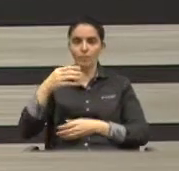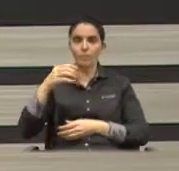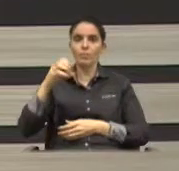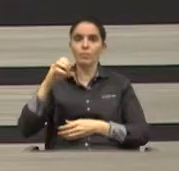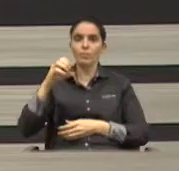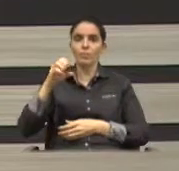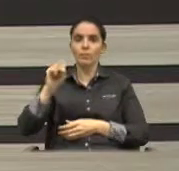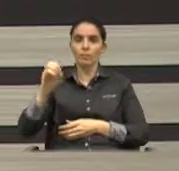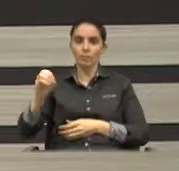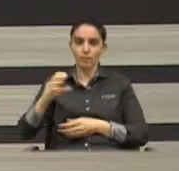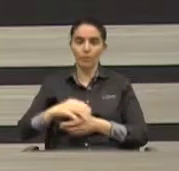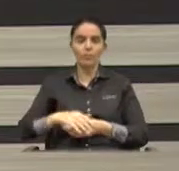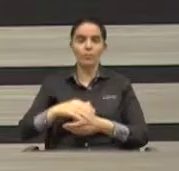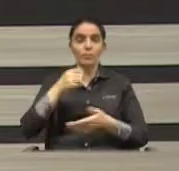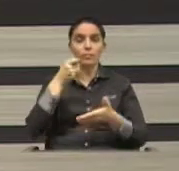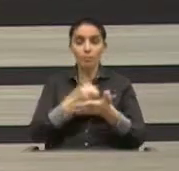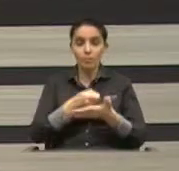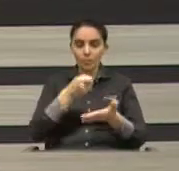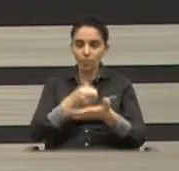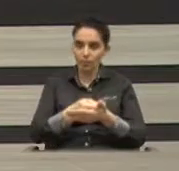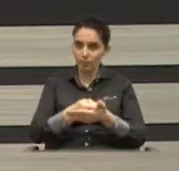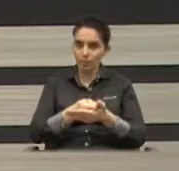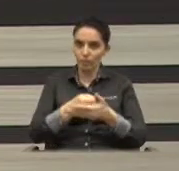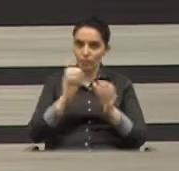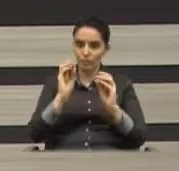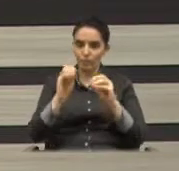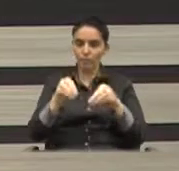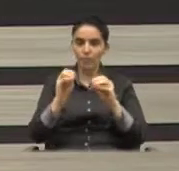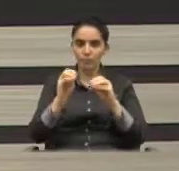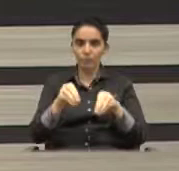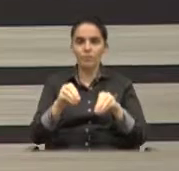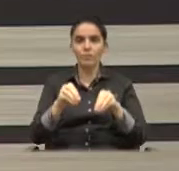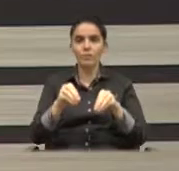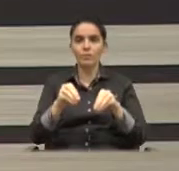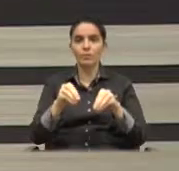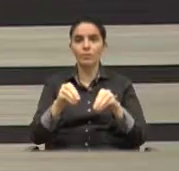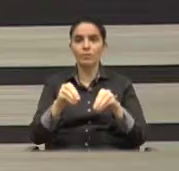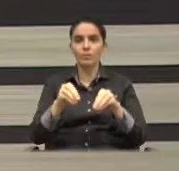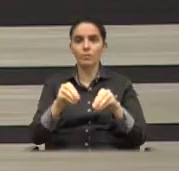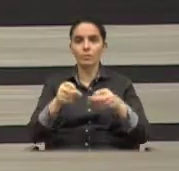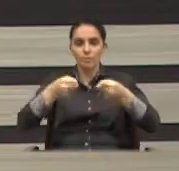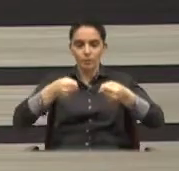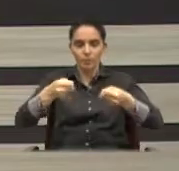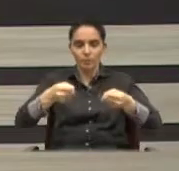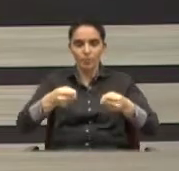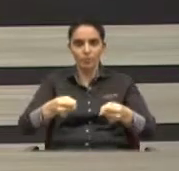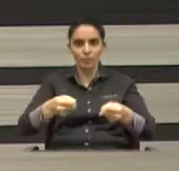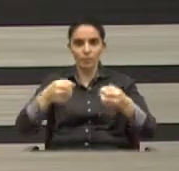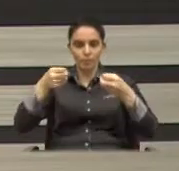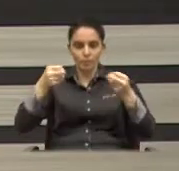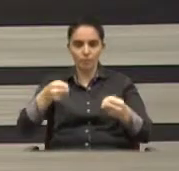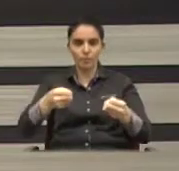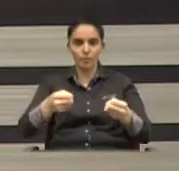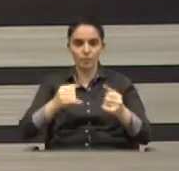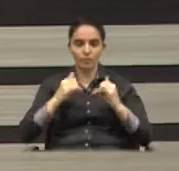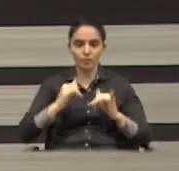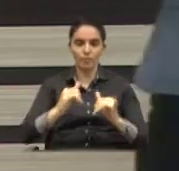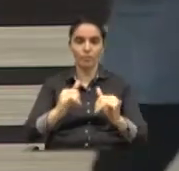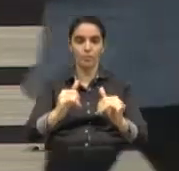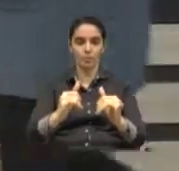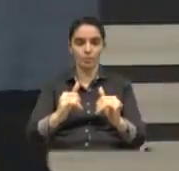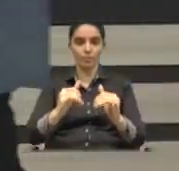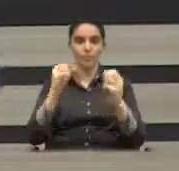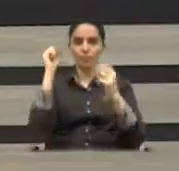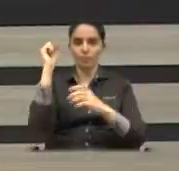4.780/2011, que dispõe sobre a obrigatoriedade de instalação de aparelho desfibrilador nas academias de ginástica de Limeira e da